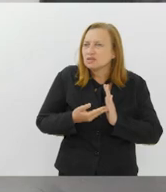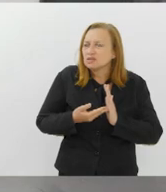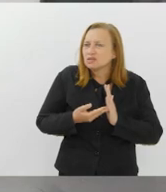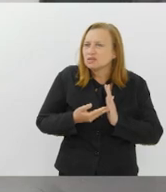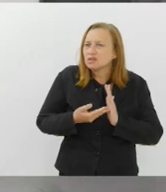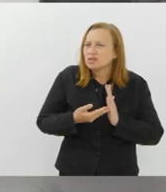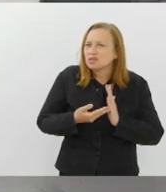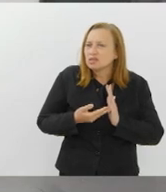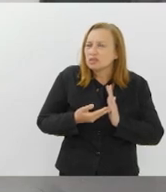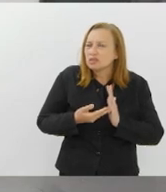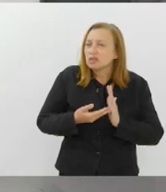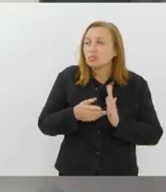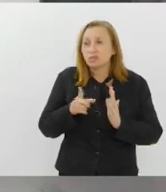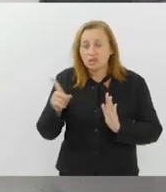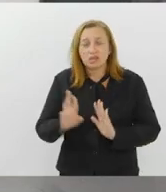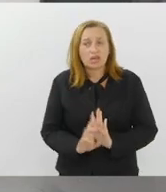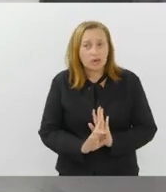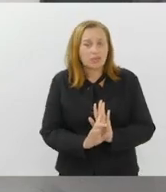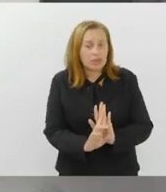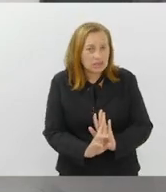que representa aí,